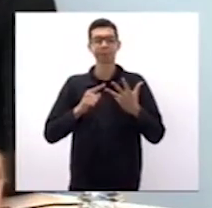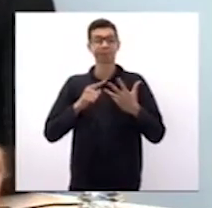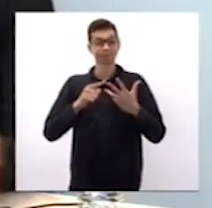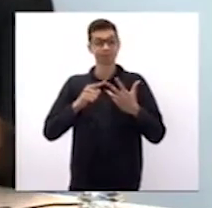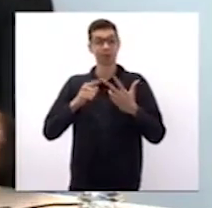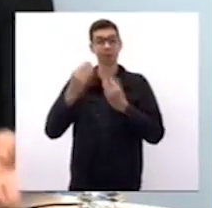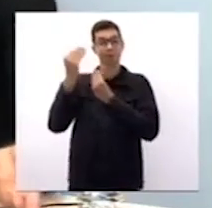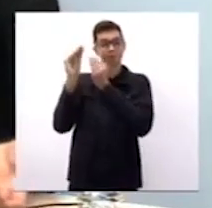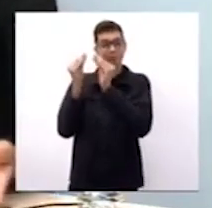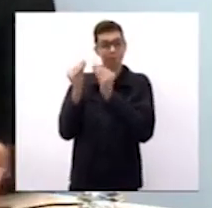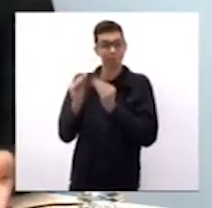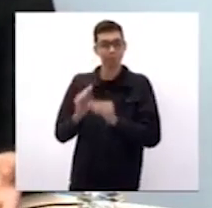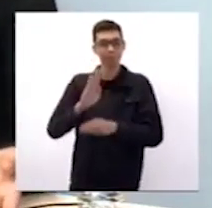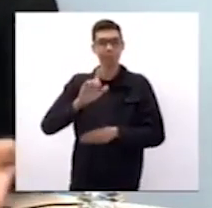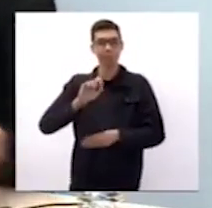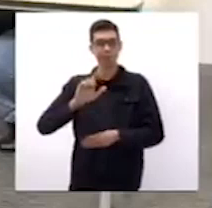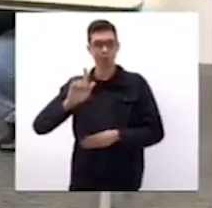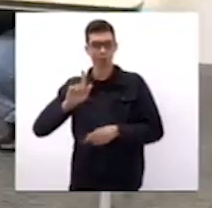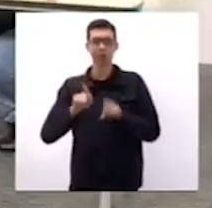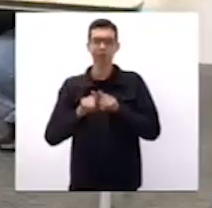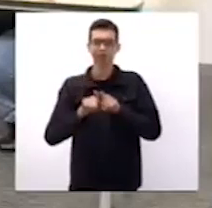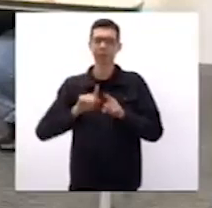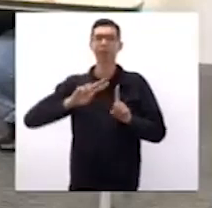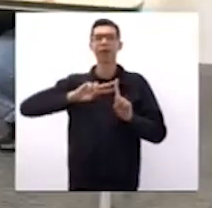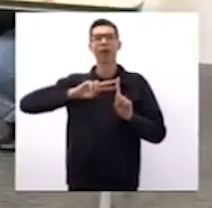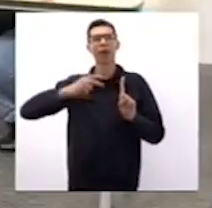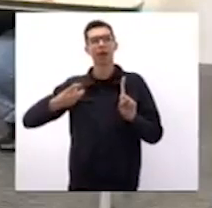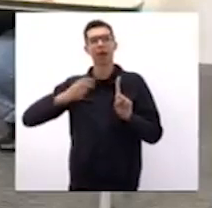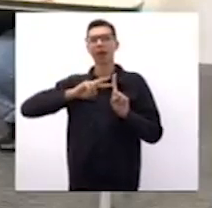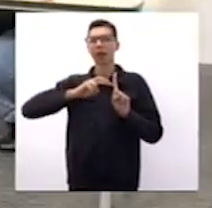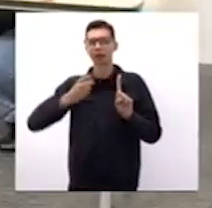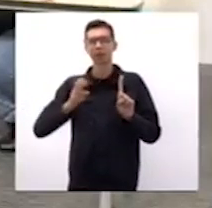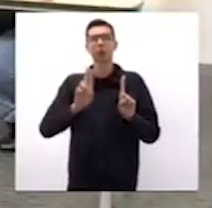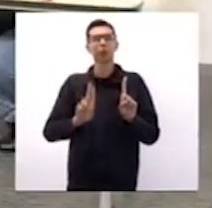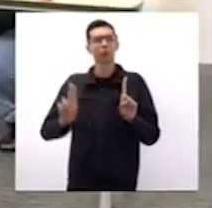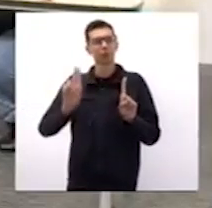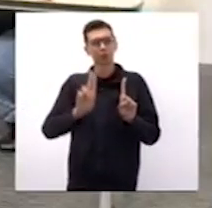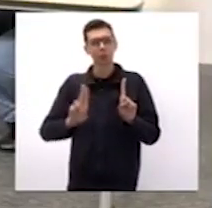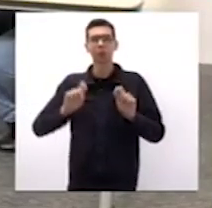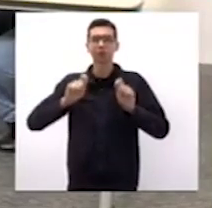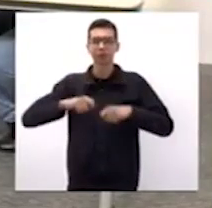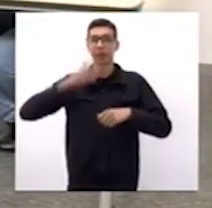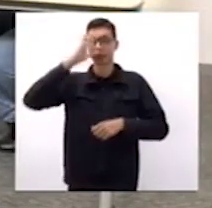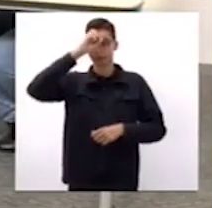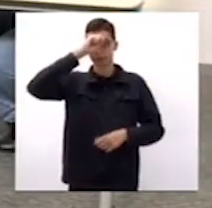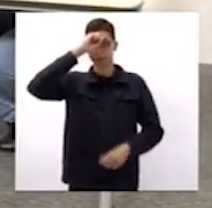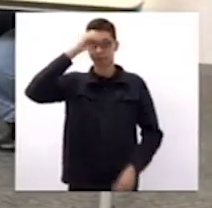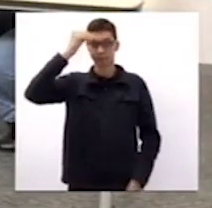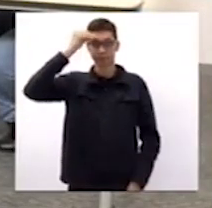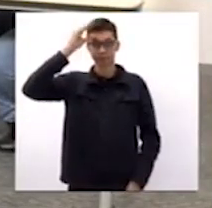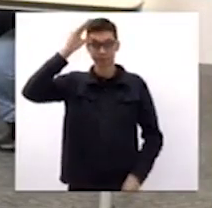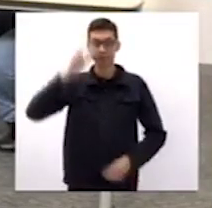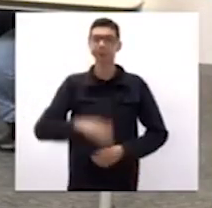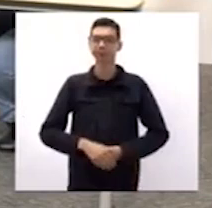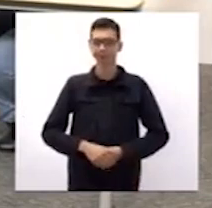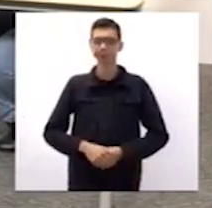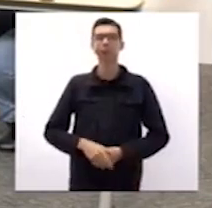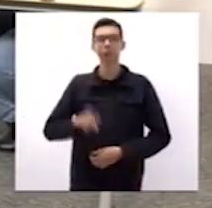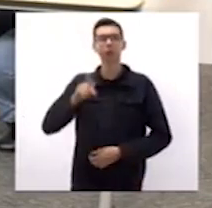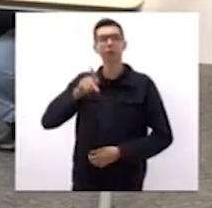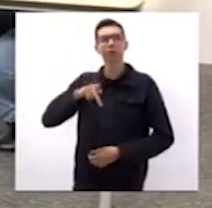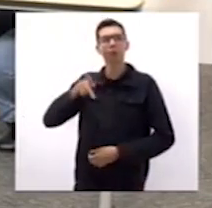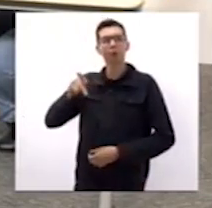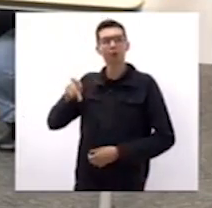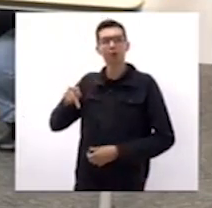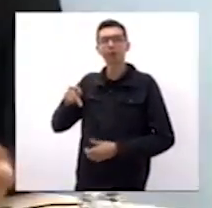utilizar para ancorar aí, né, a sua aprendizagem. Quando a gente traz, professora Juliette, essa